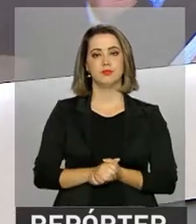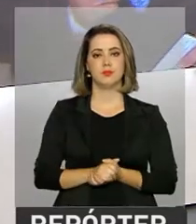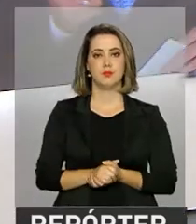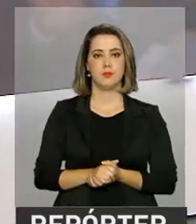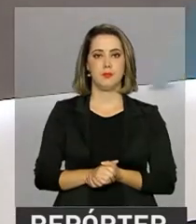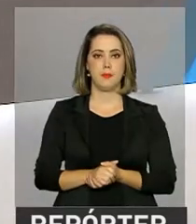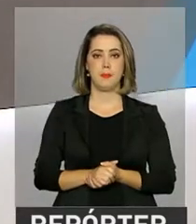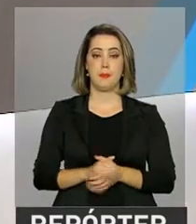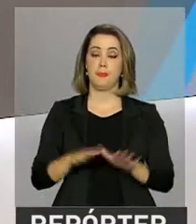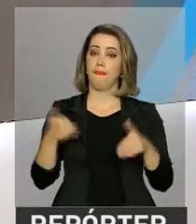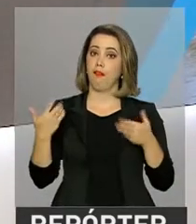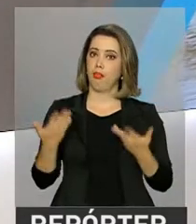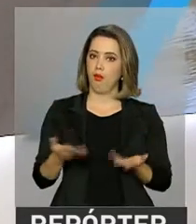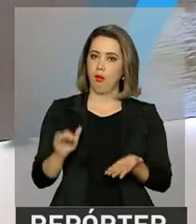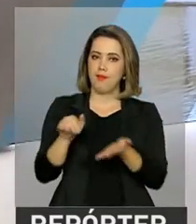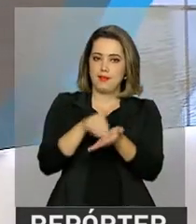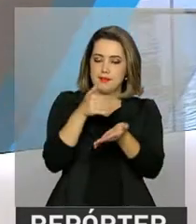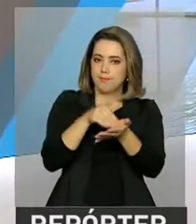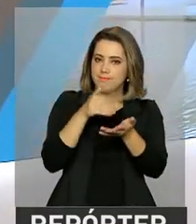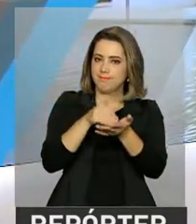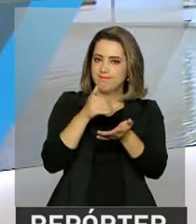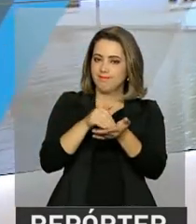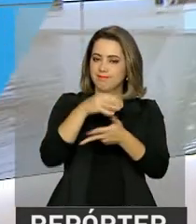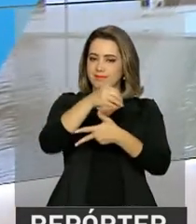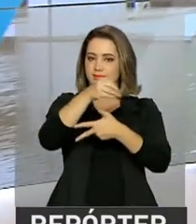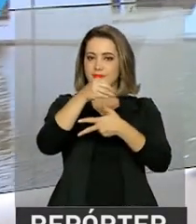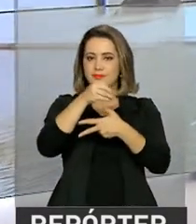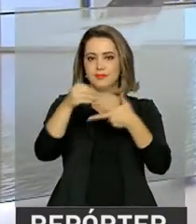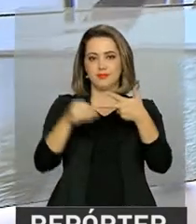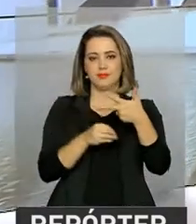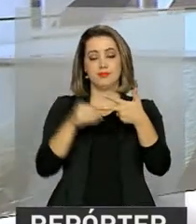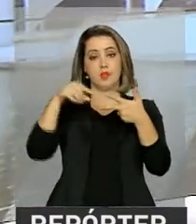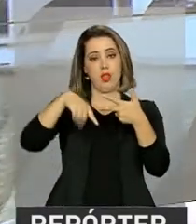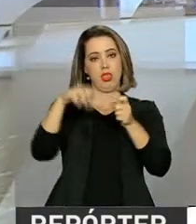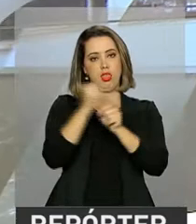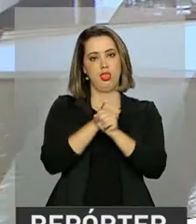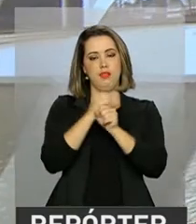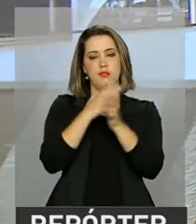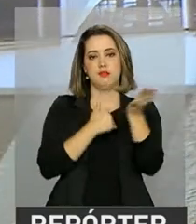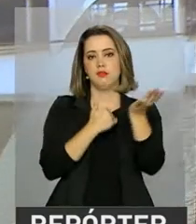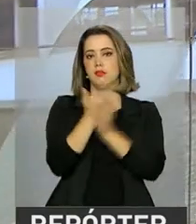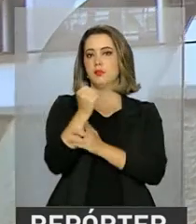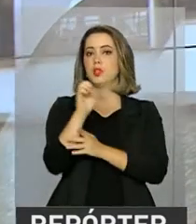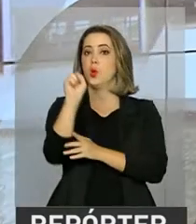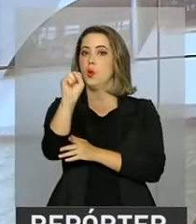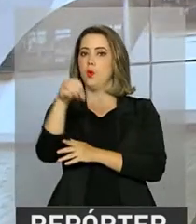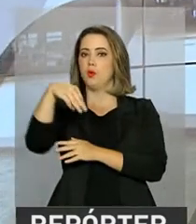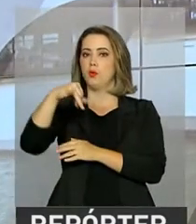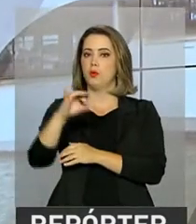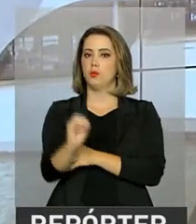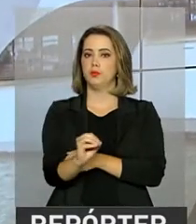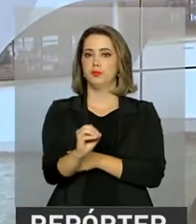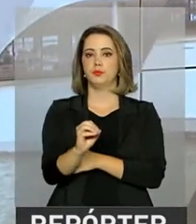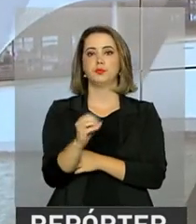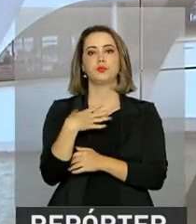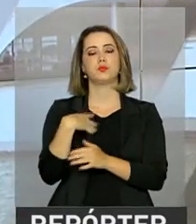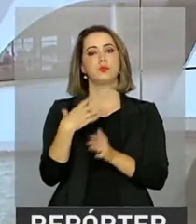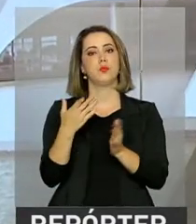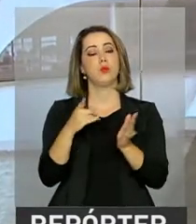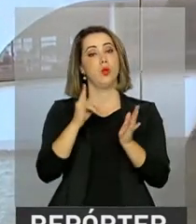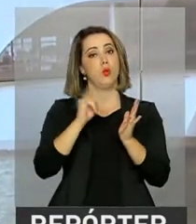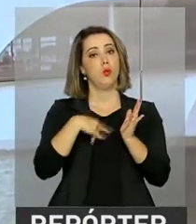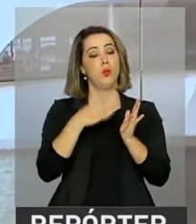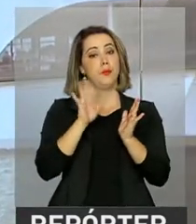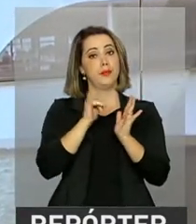e as inscrições para o exame nacional do ensino médio de 2017 começam já no próximo dia 8 de maio o